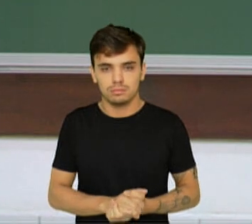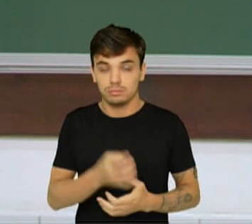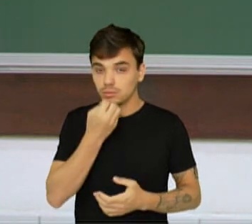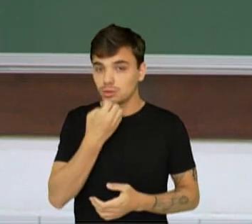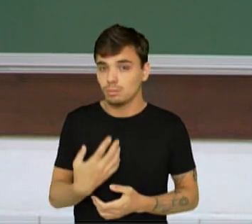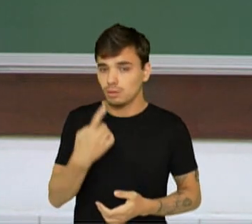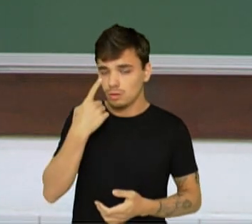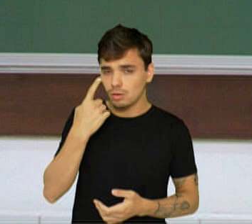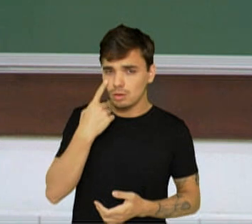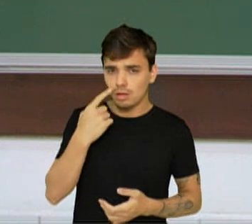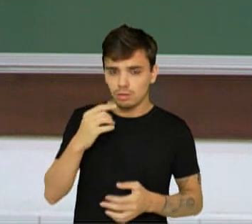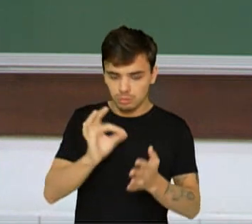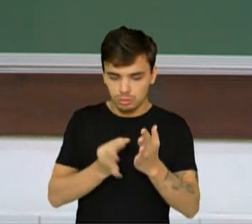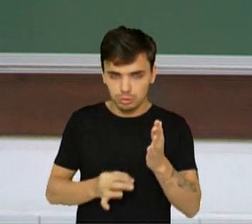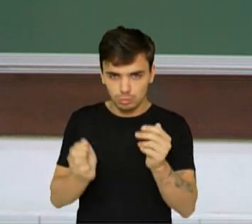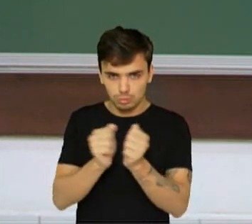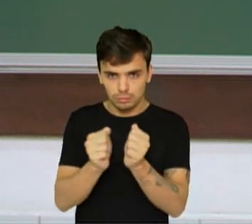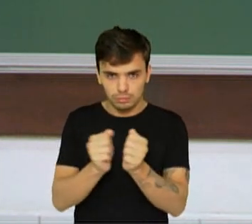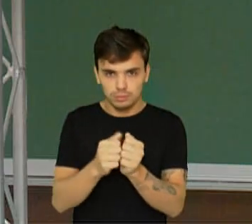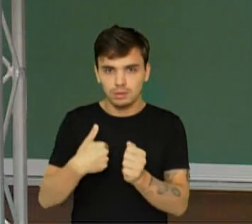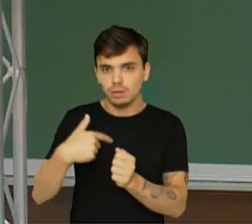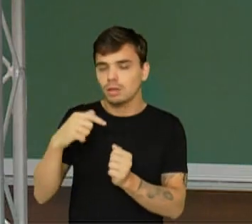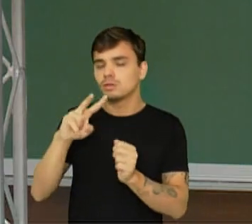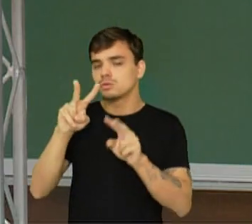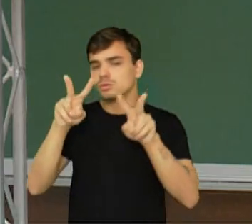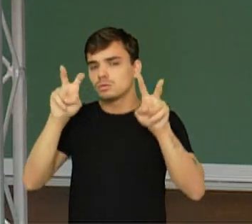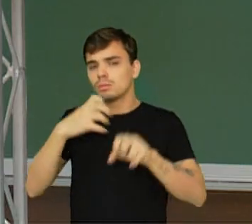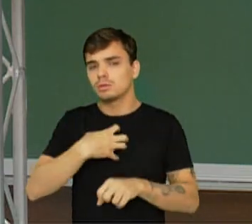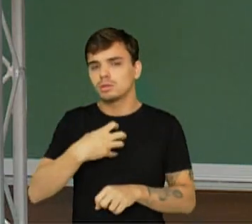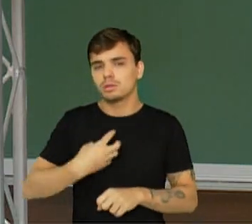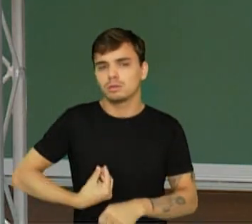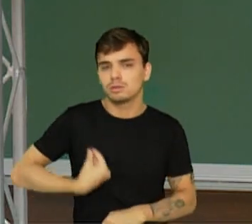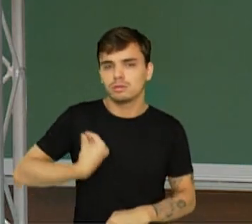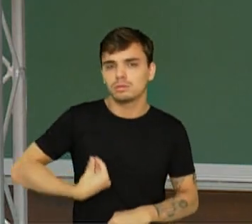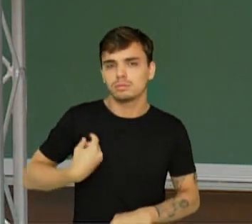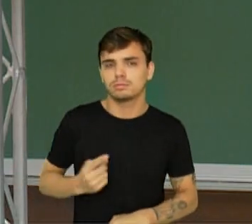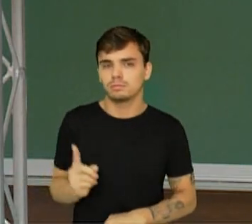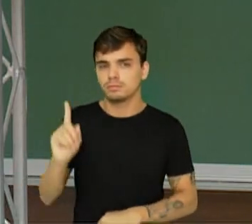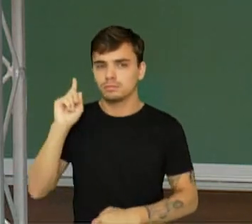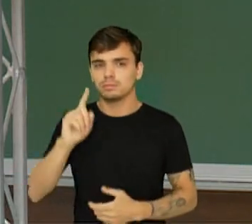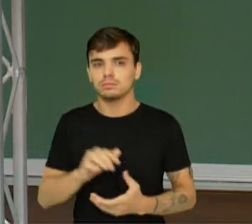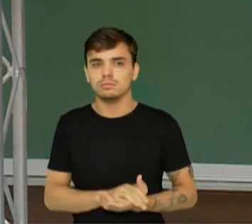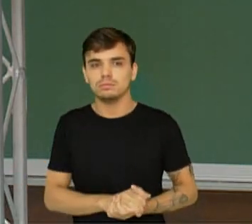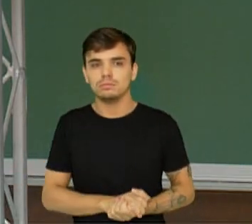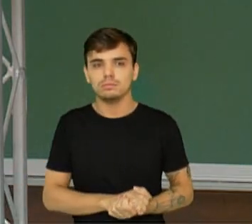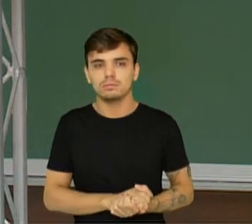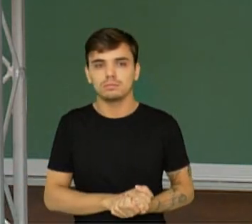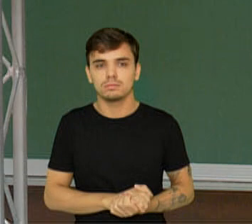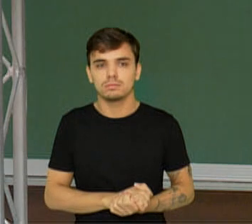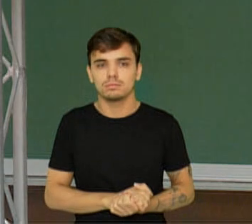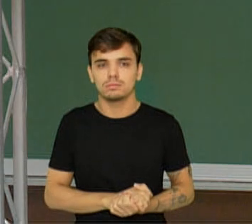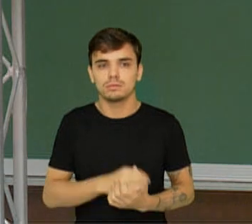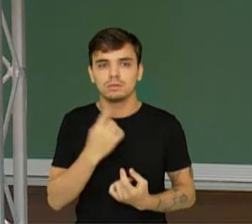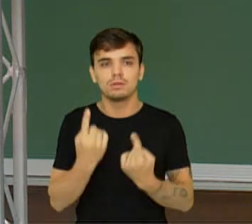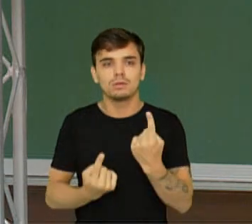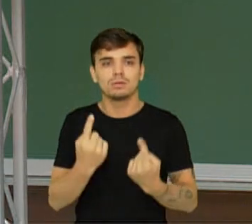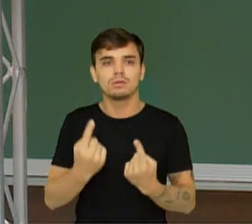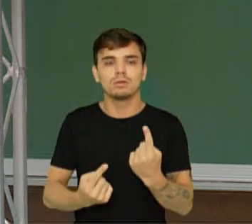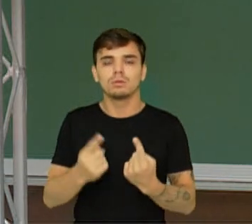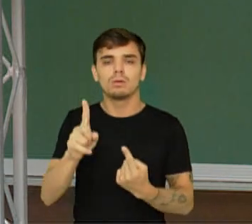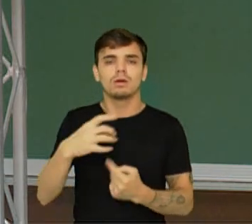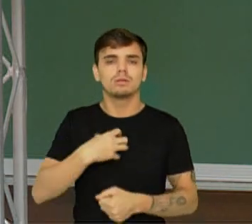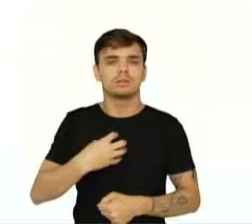Muito bem, vamos a corrigir, né, sobre o estilo de vida do gaturro. Né? Qual é o estilo de vida que